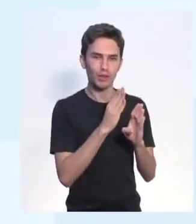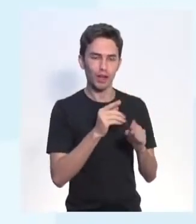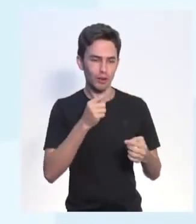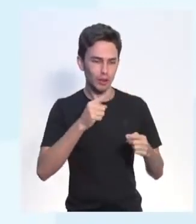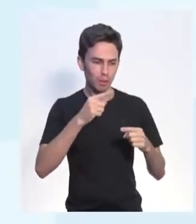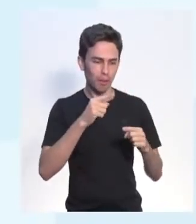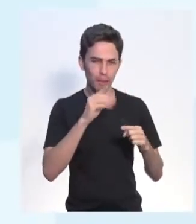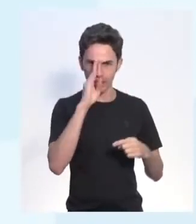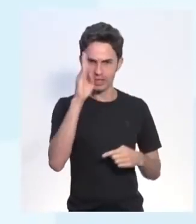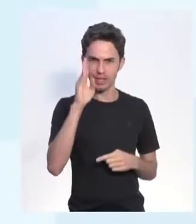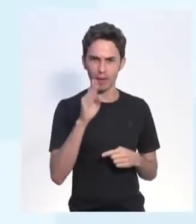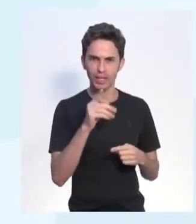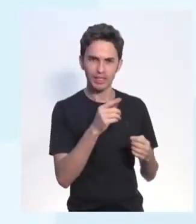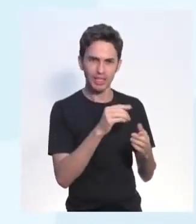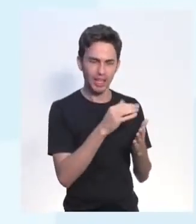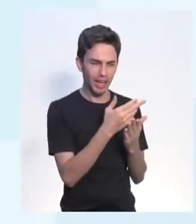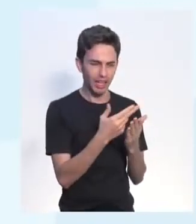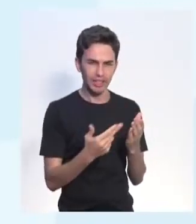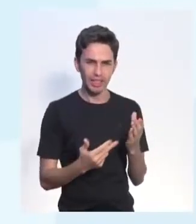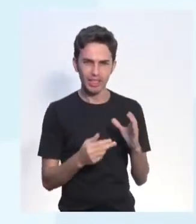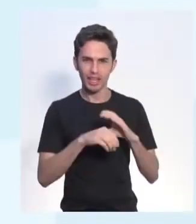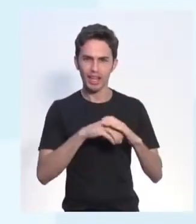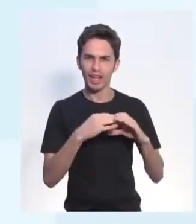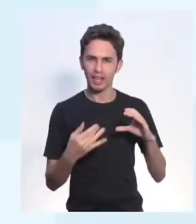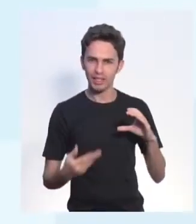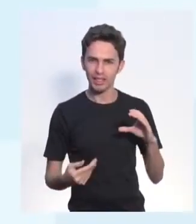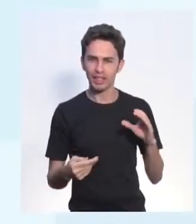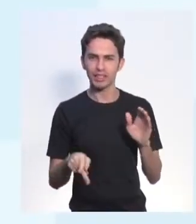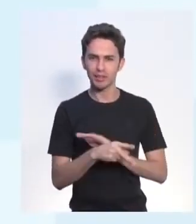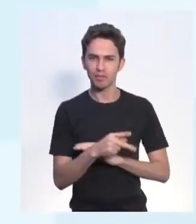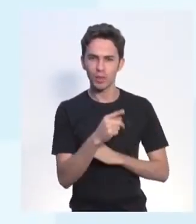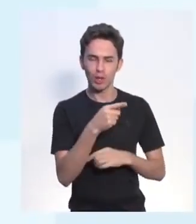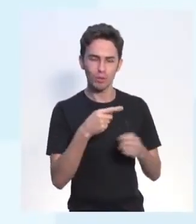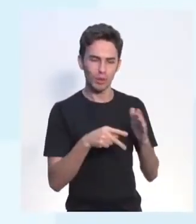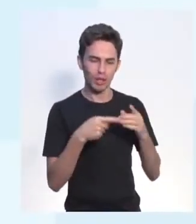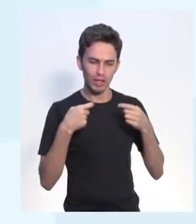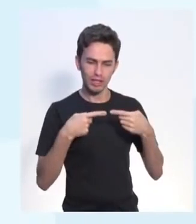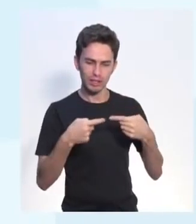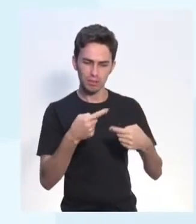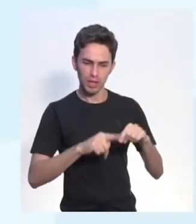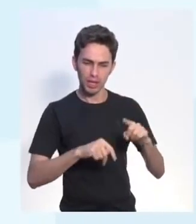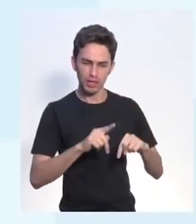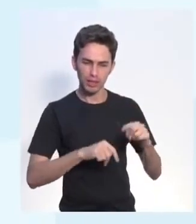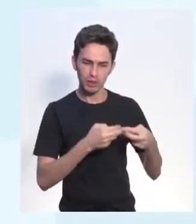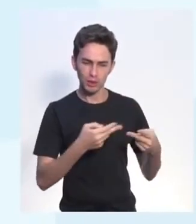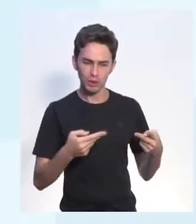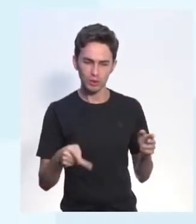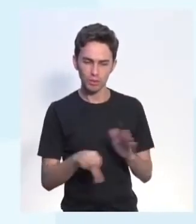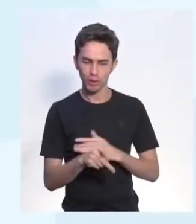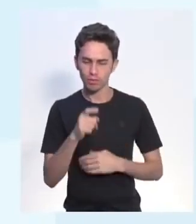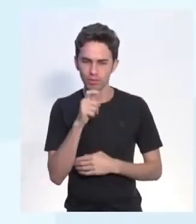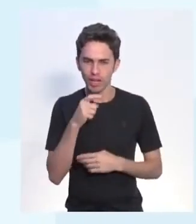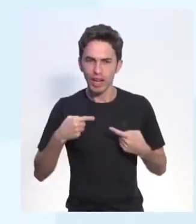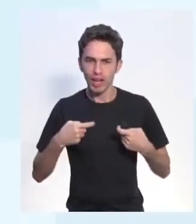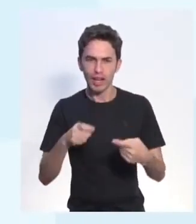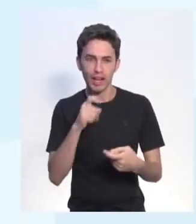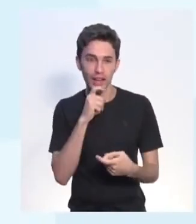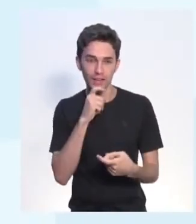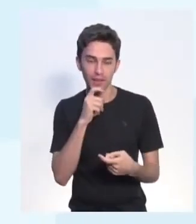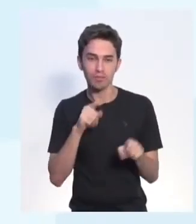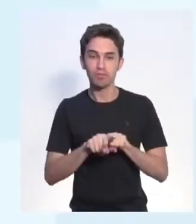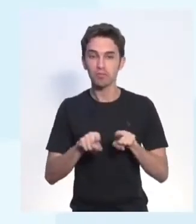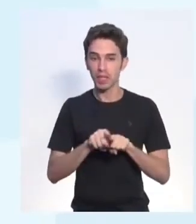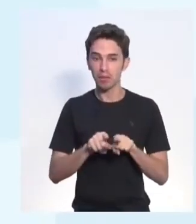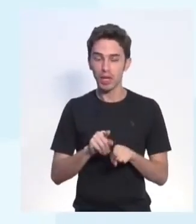e conhecer os desdobramentos da polarização ideológica na América, na Europa e na